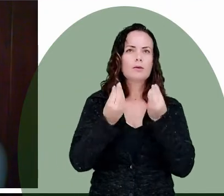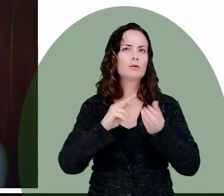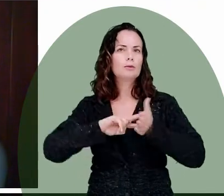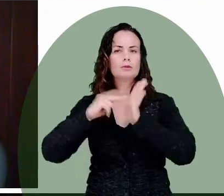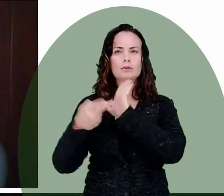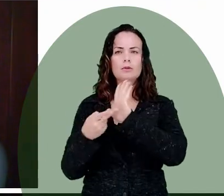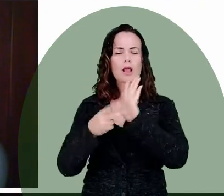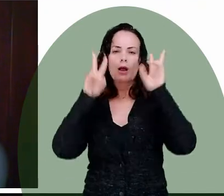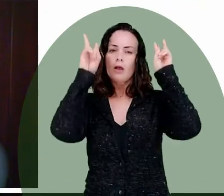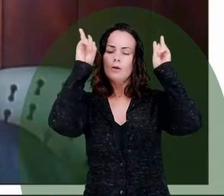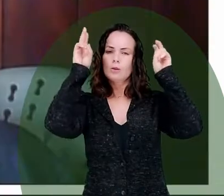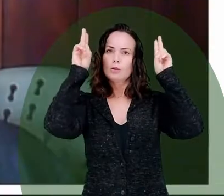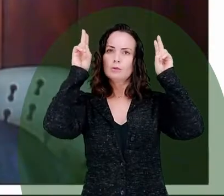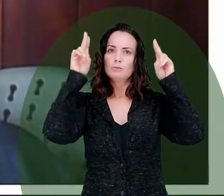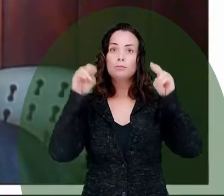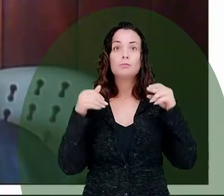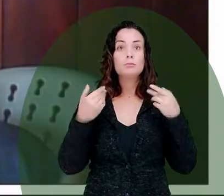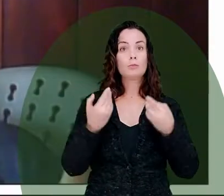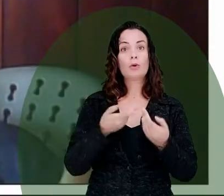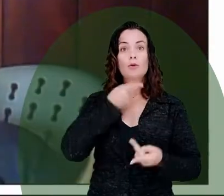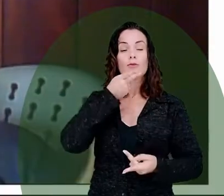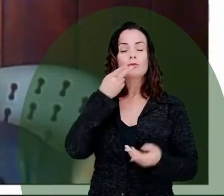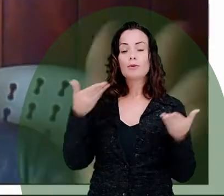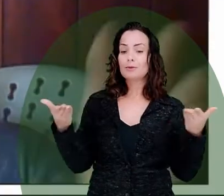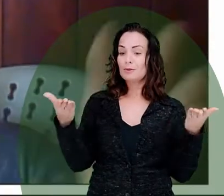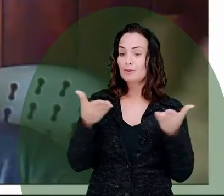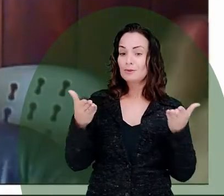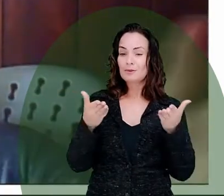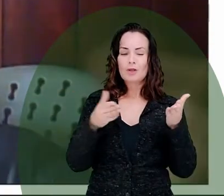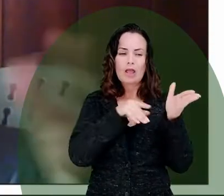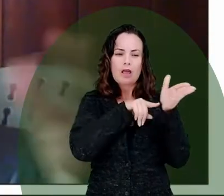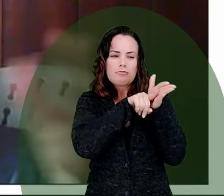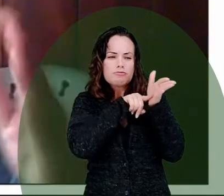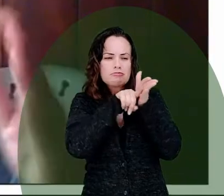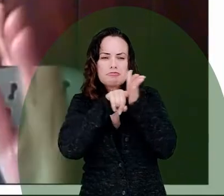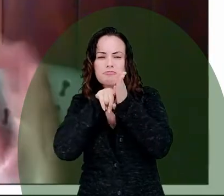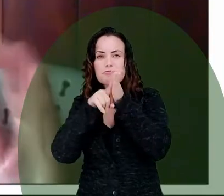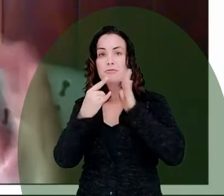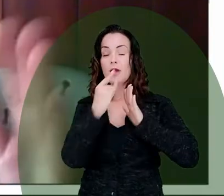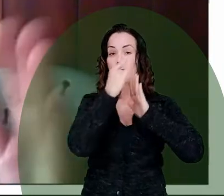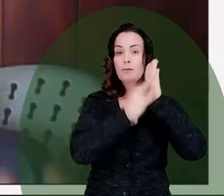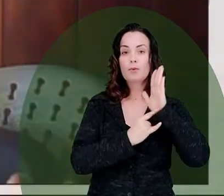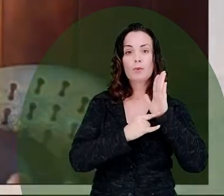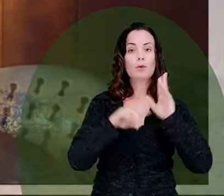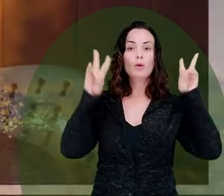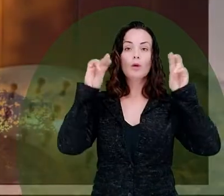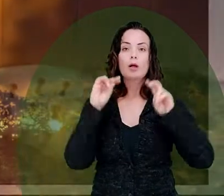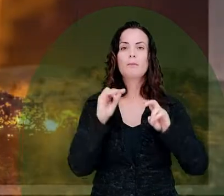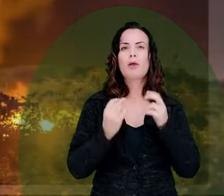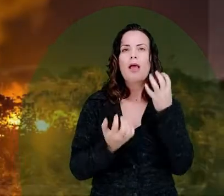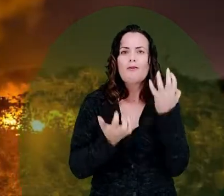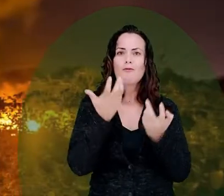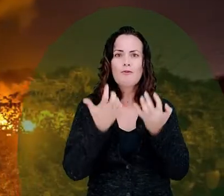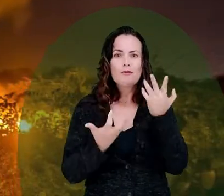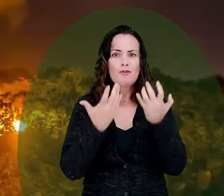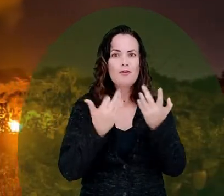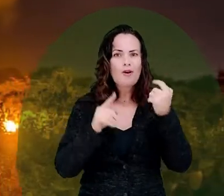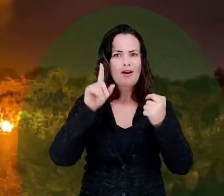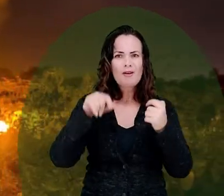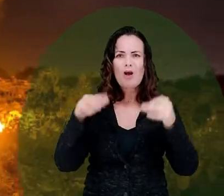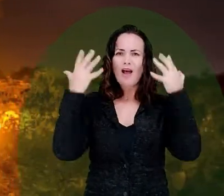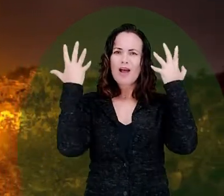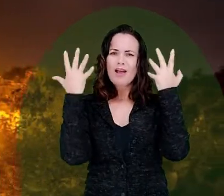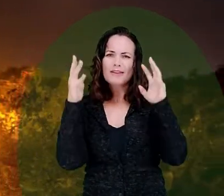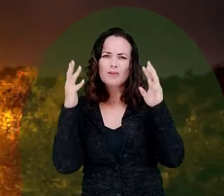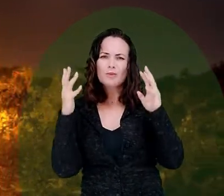tem a respeito disso. Vamos dizer agora, a documentação de todas essas queimadas. É natural? Por que